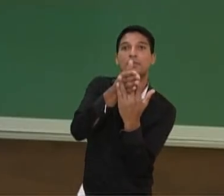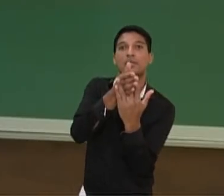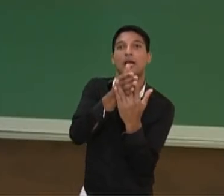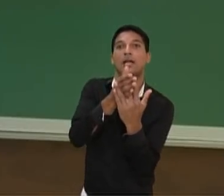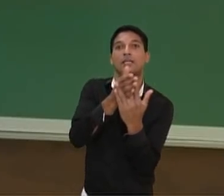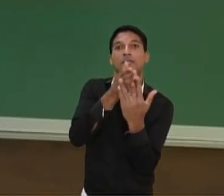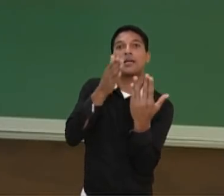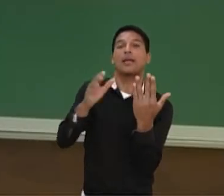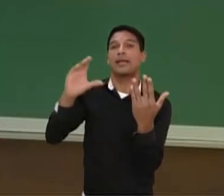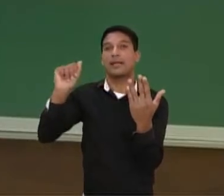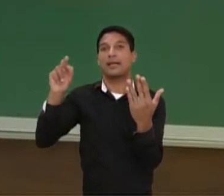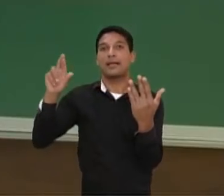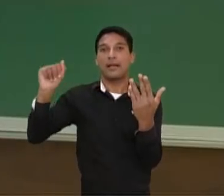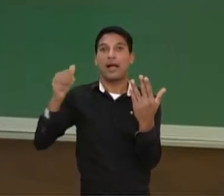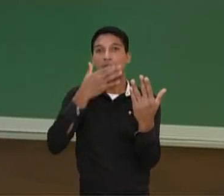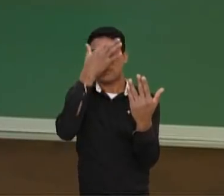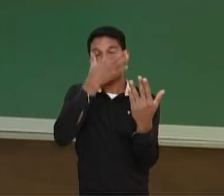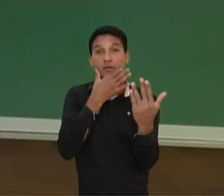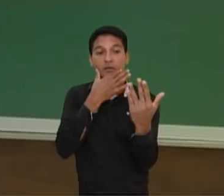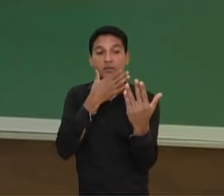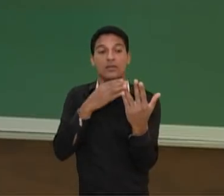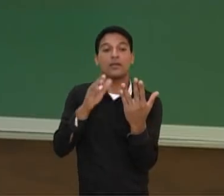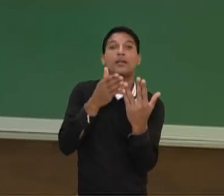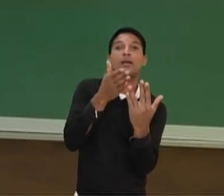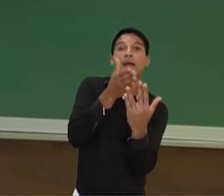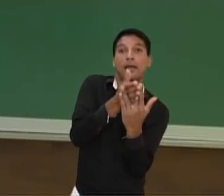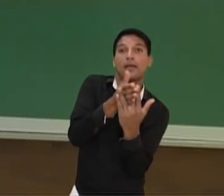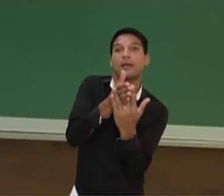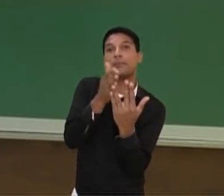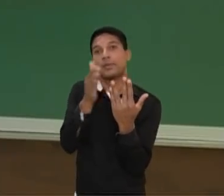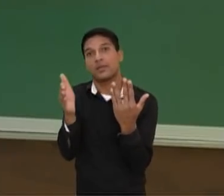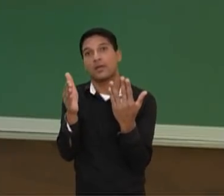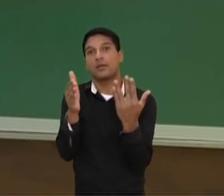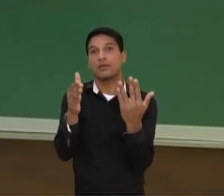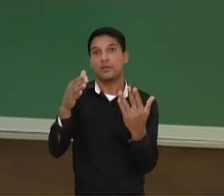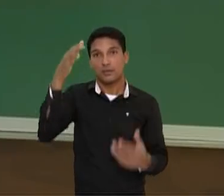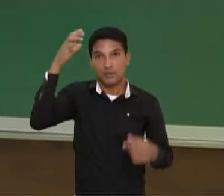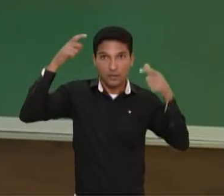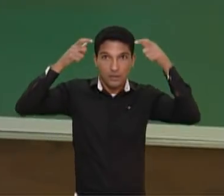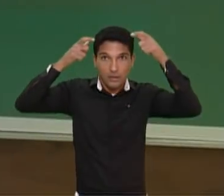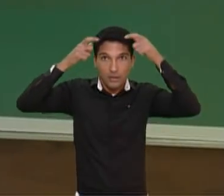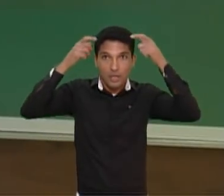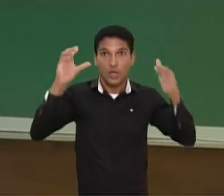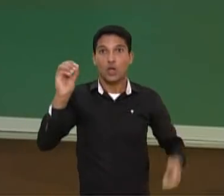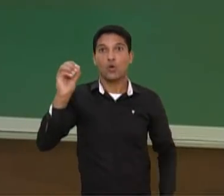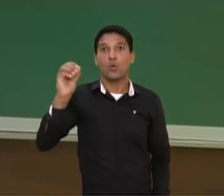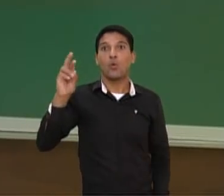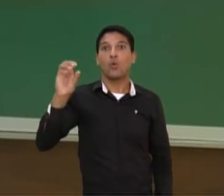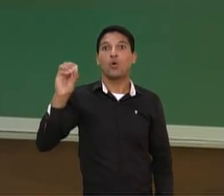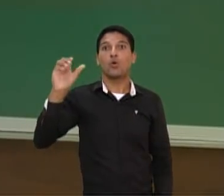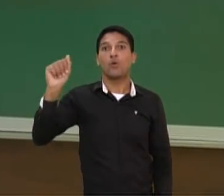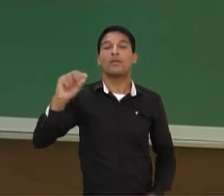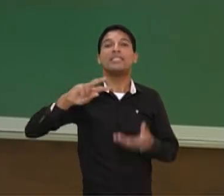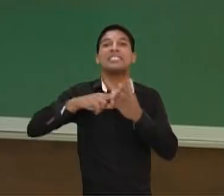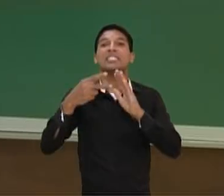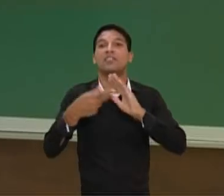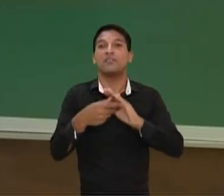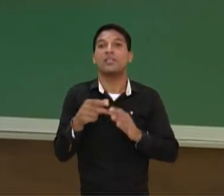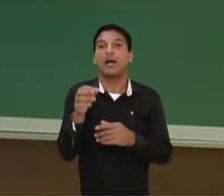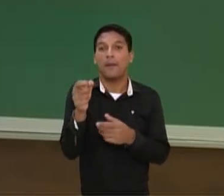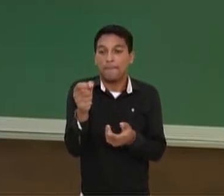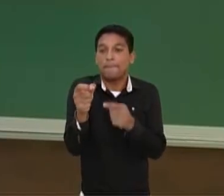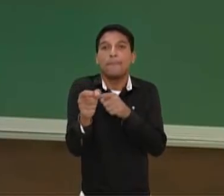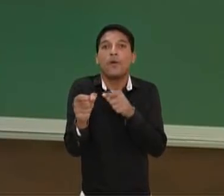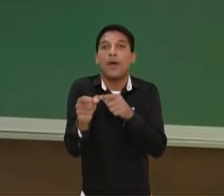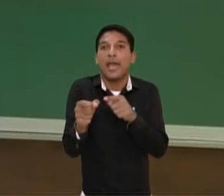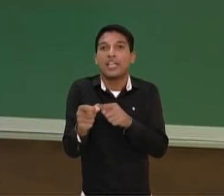caído cara e a metade das vezes tem que ter caído coroa. Isso garante que a moeda é uma moeda não viciada, porque repetiu várias